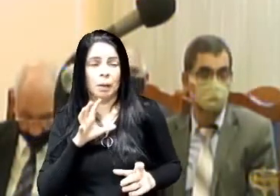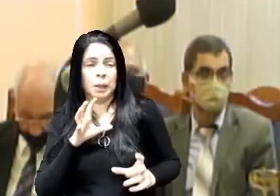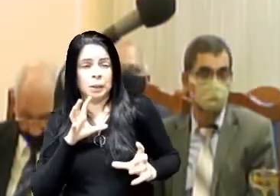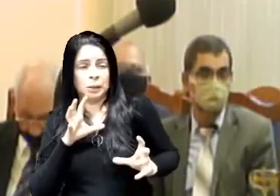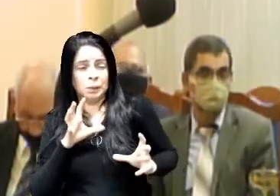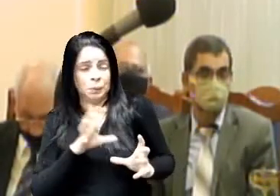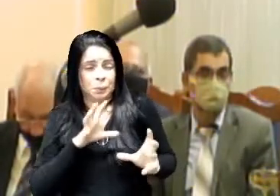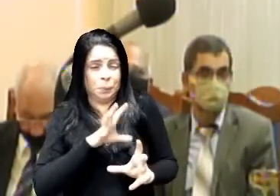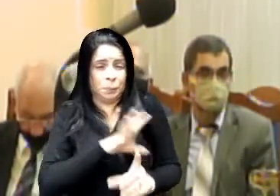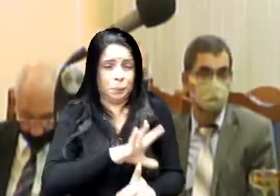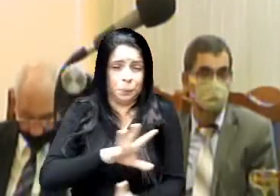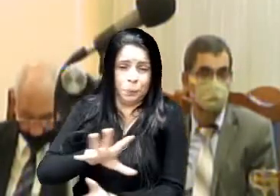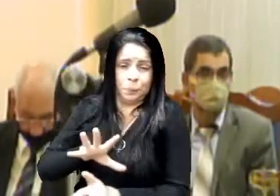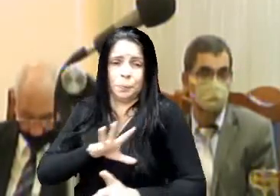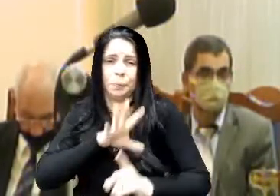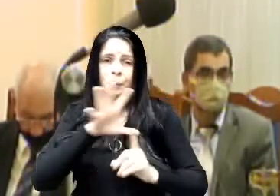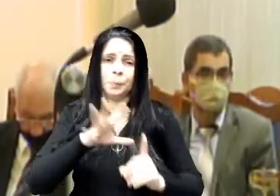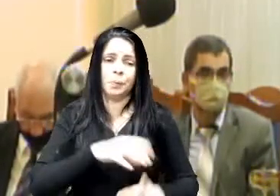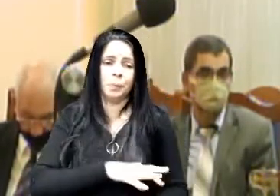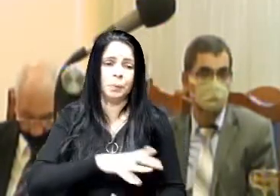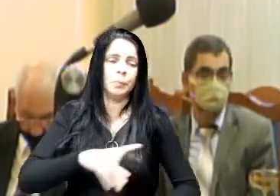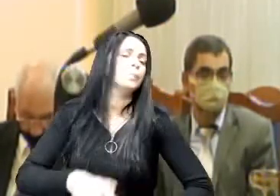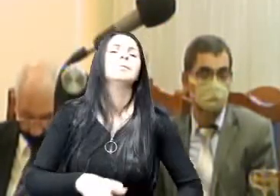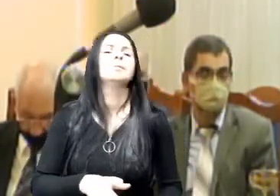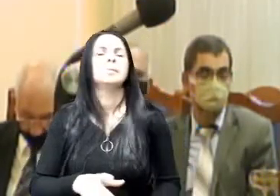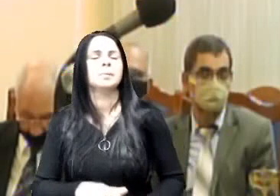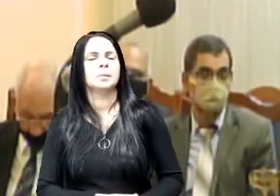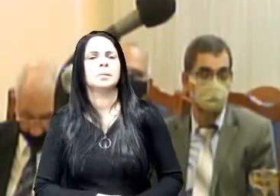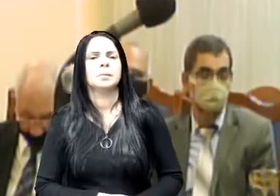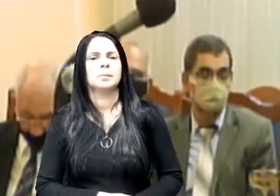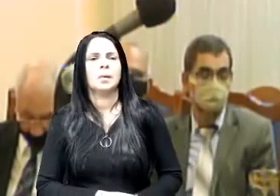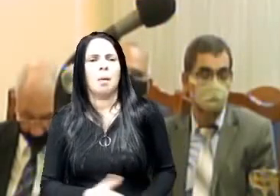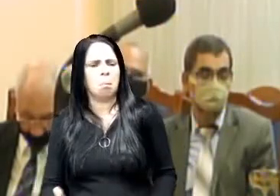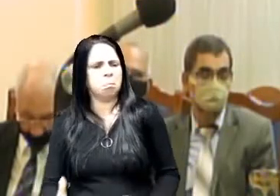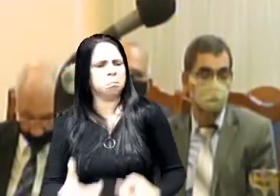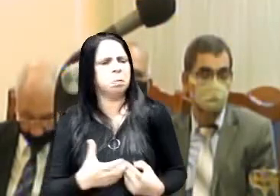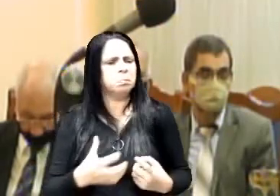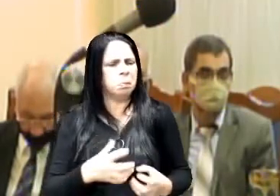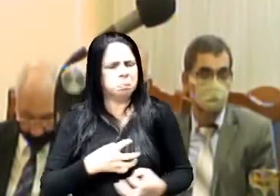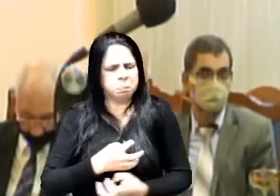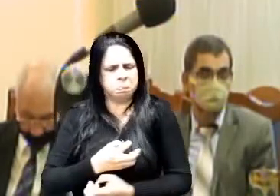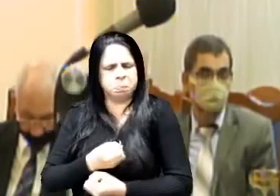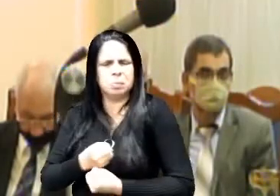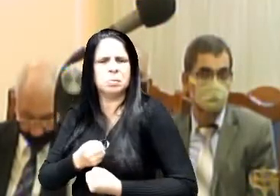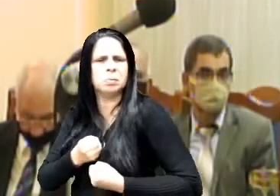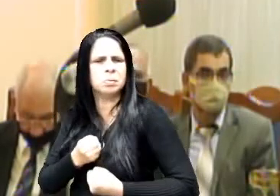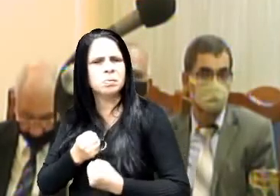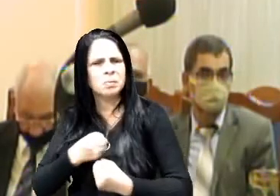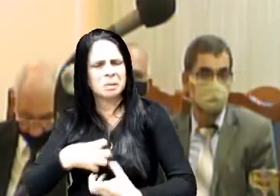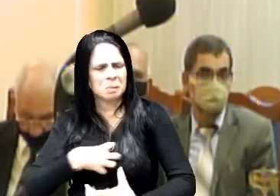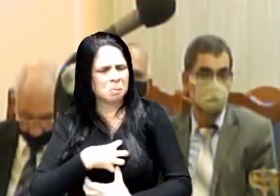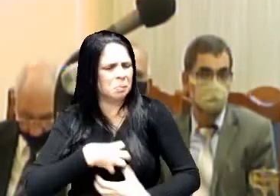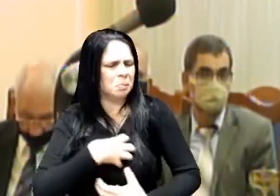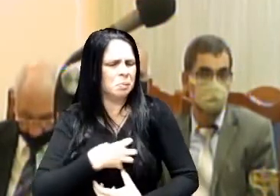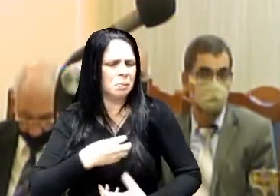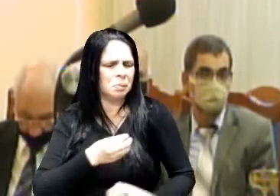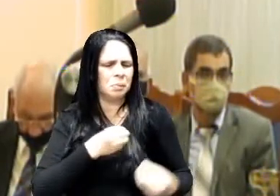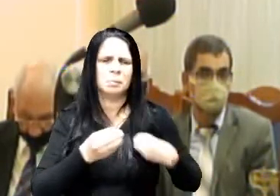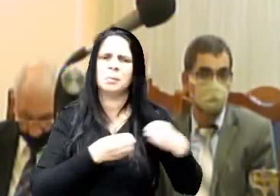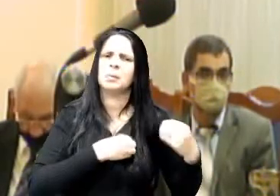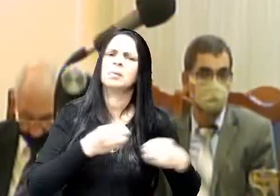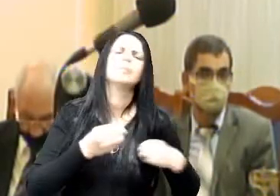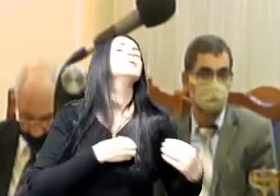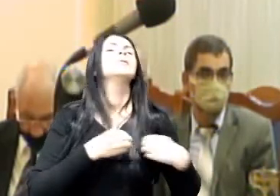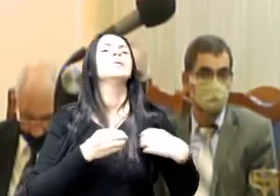espreitam, querendo nos derrotar. Guarde isso. Vivemos oprimidos pelo pecado.